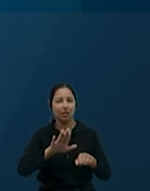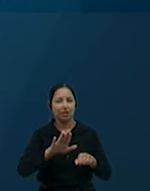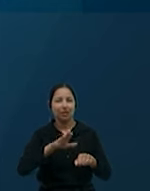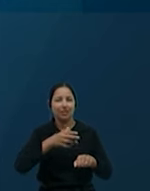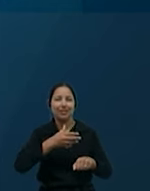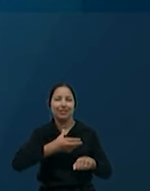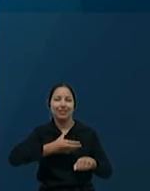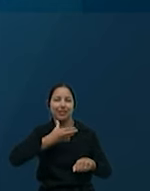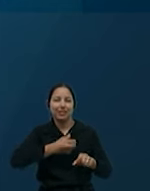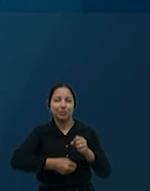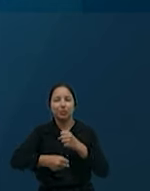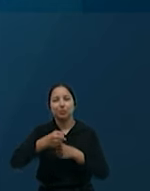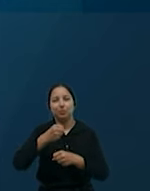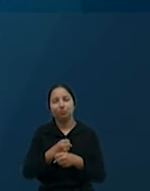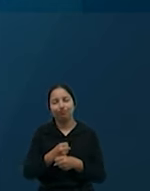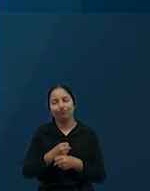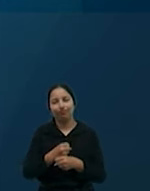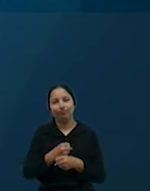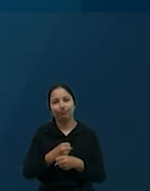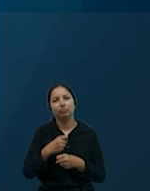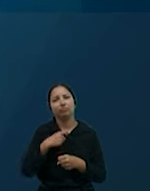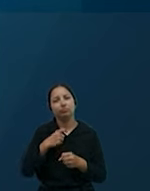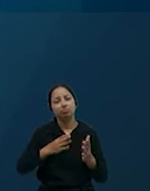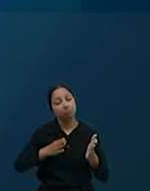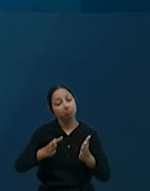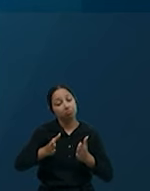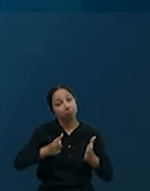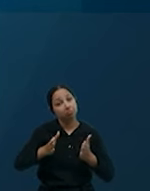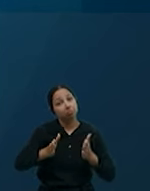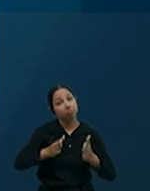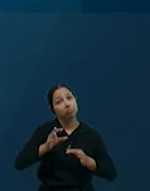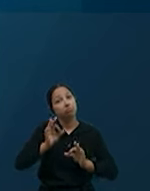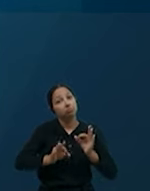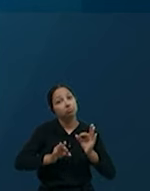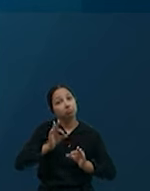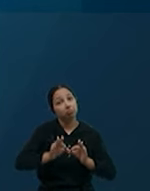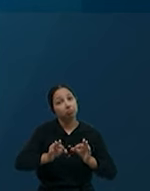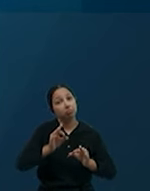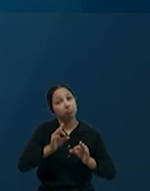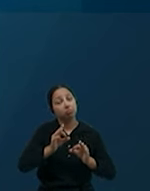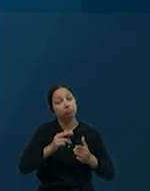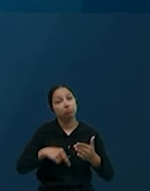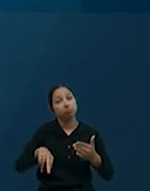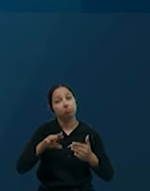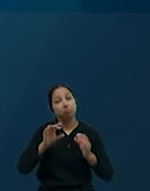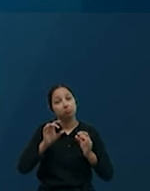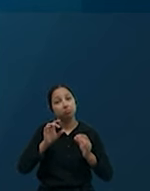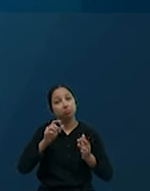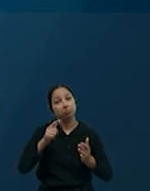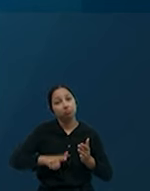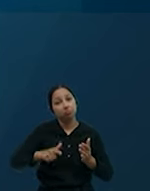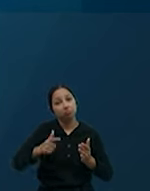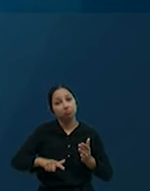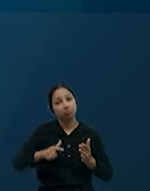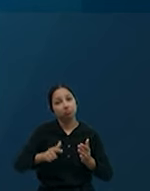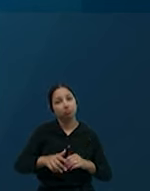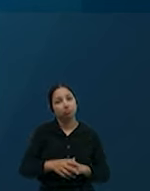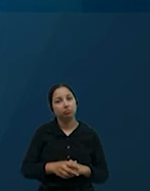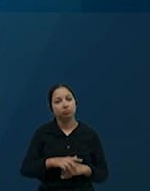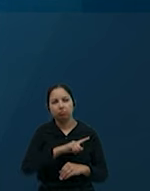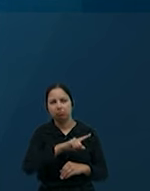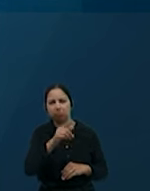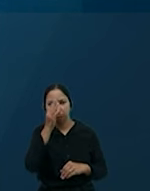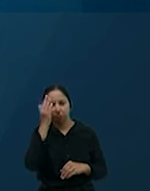E há um prazo processual para a gente julgar os recursos repetitivos, e quem acompanha os processos que eu sou relator sabe que eu sigo